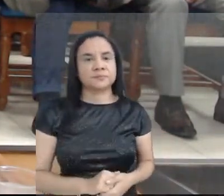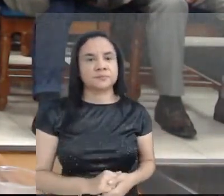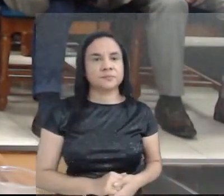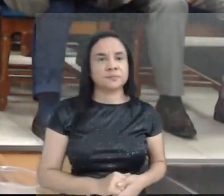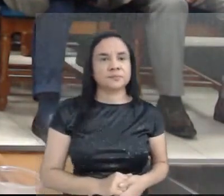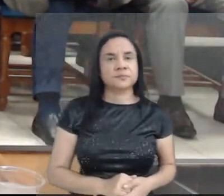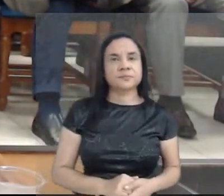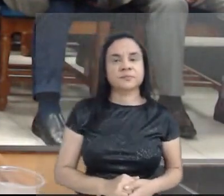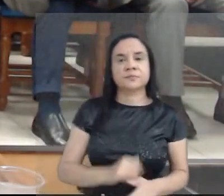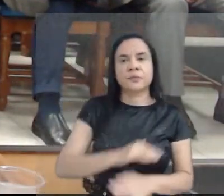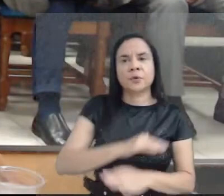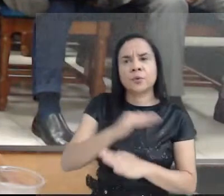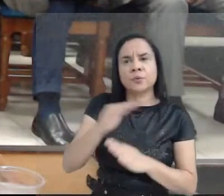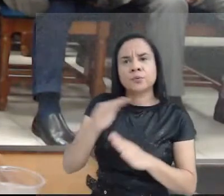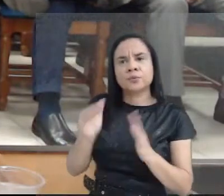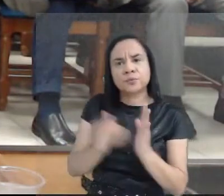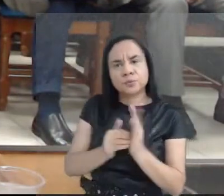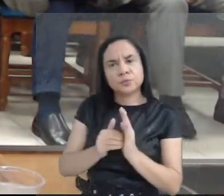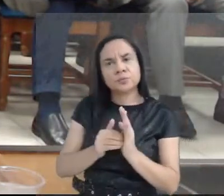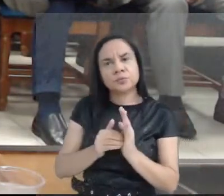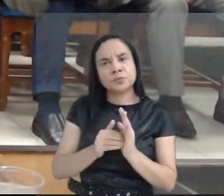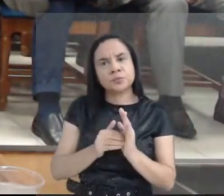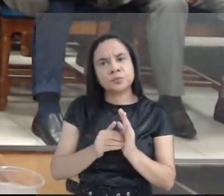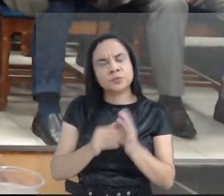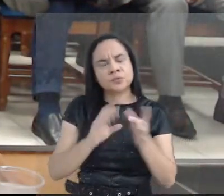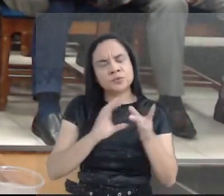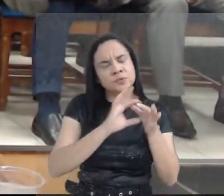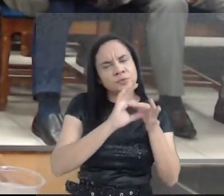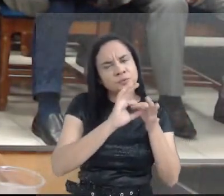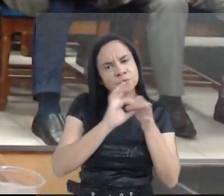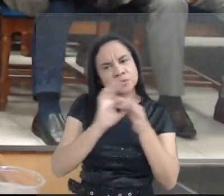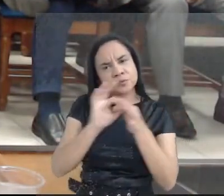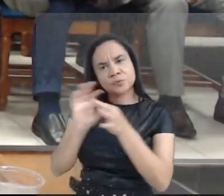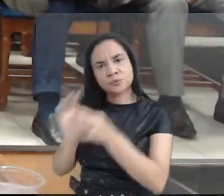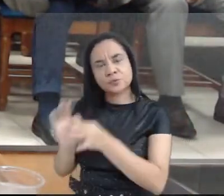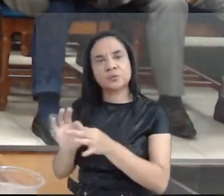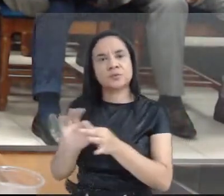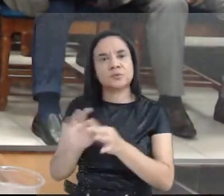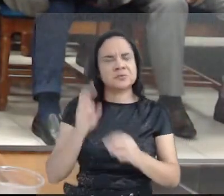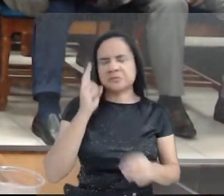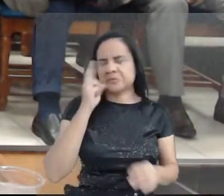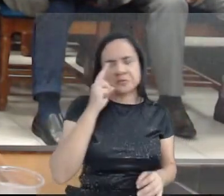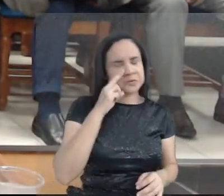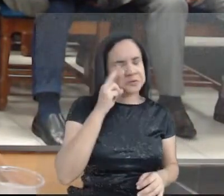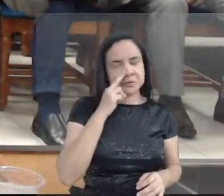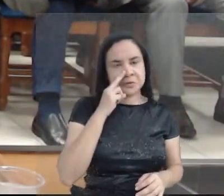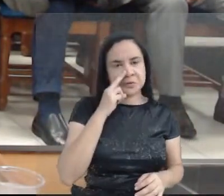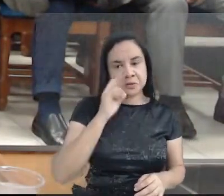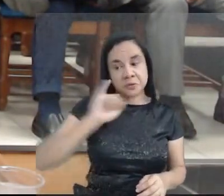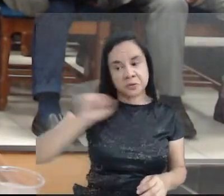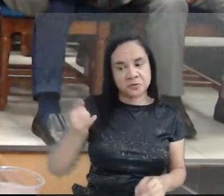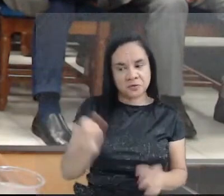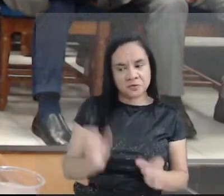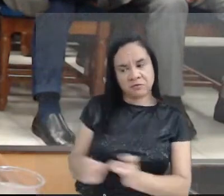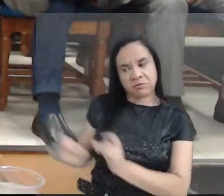Então, tudo que se relacionava gentios, os judeus descartavam.